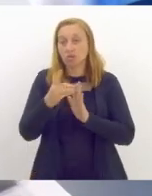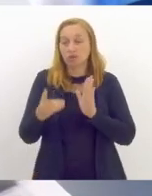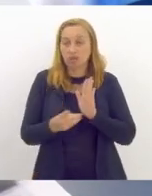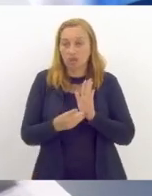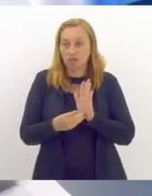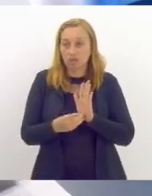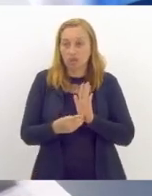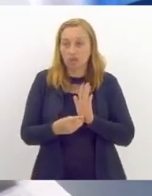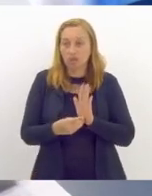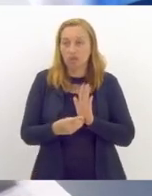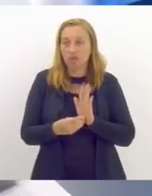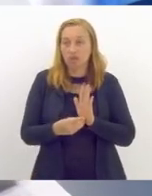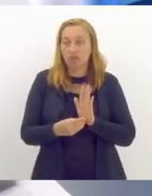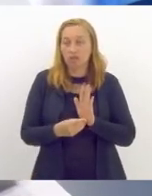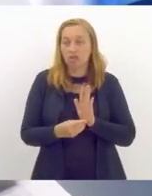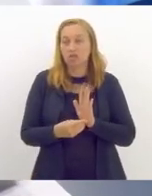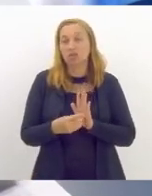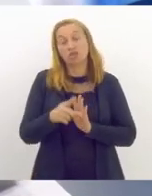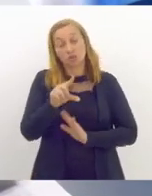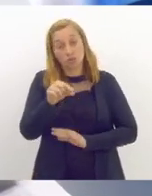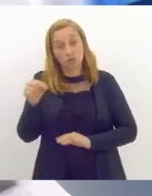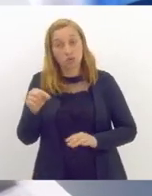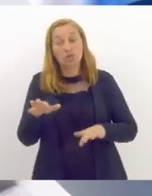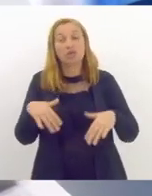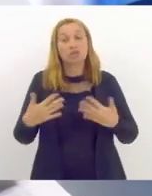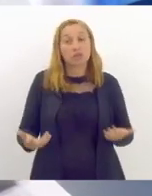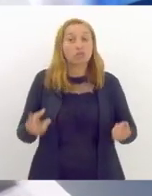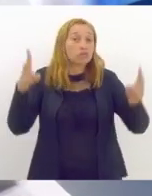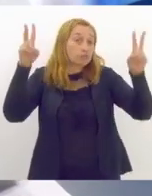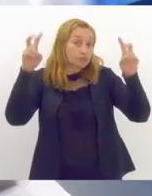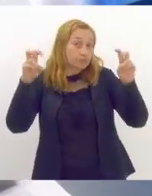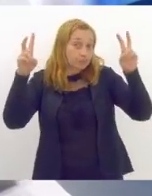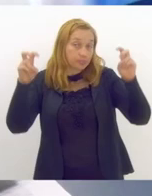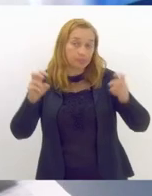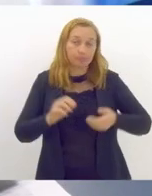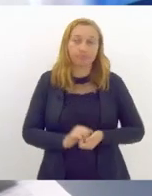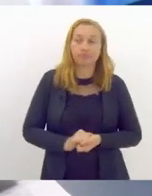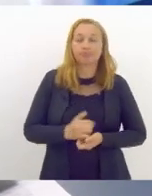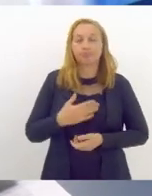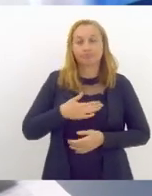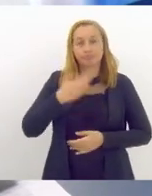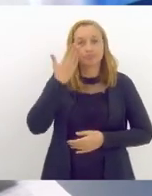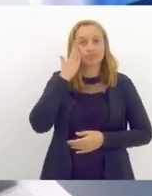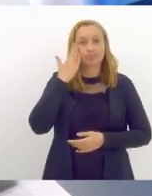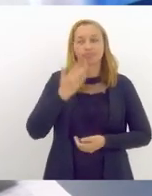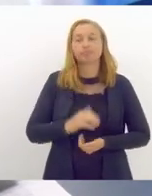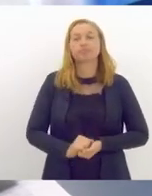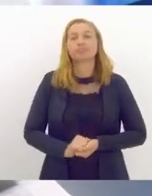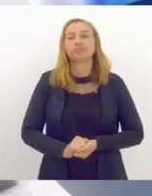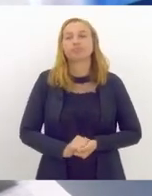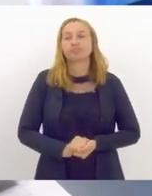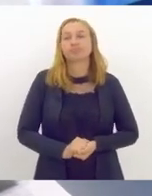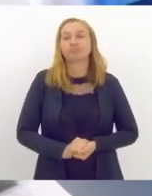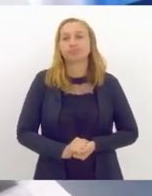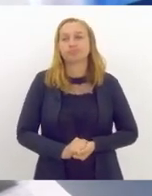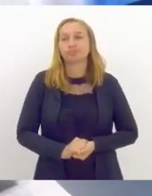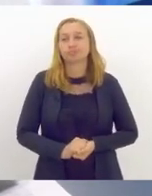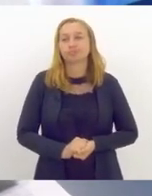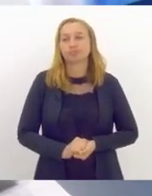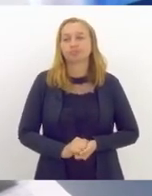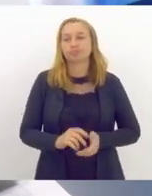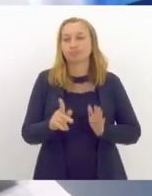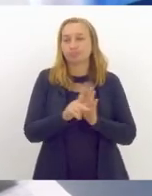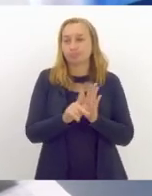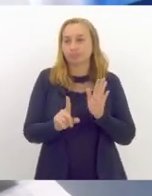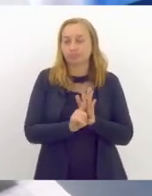assim o decidiu então essa questão no meu entendimento visto que tem um